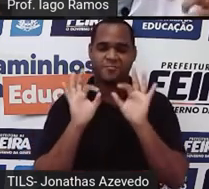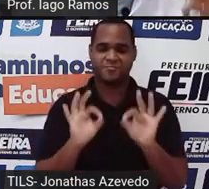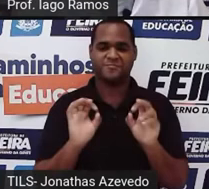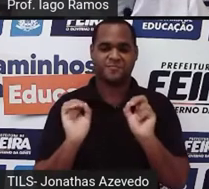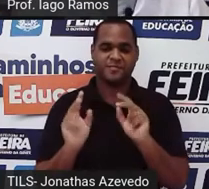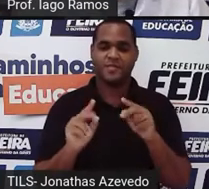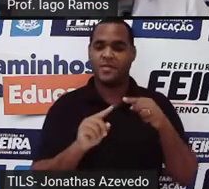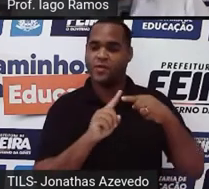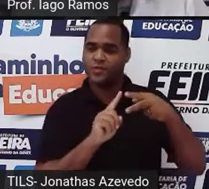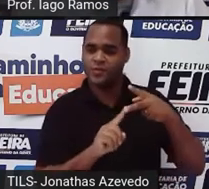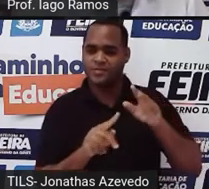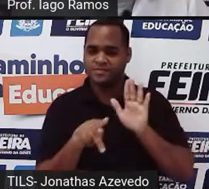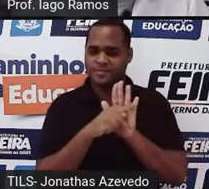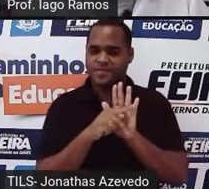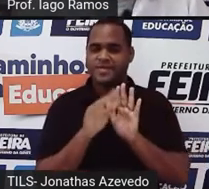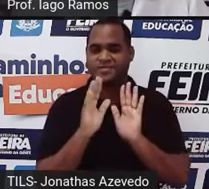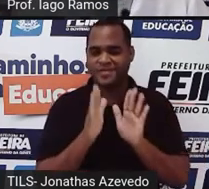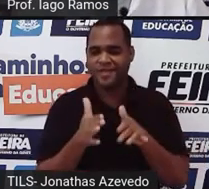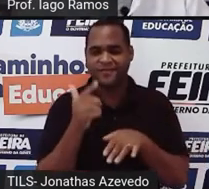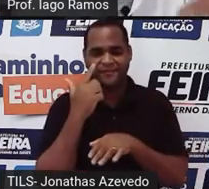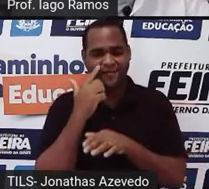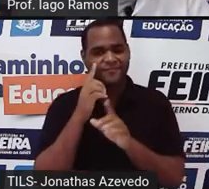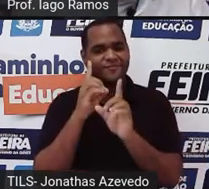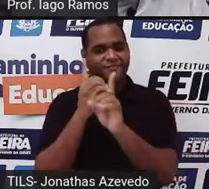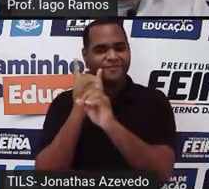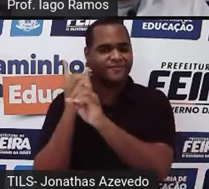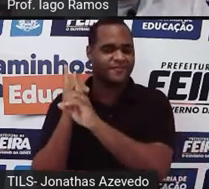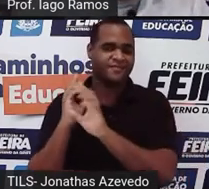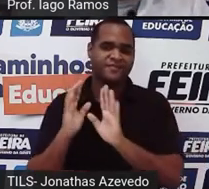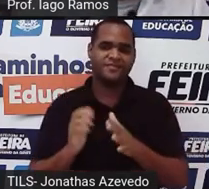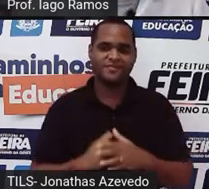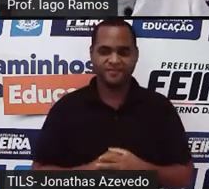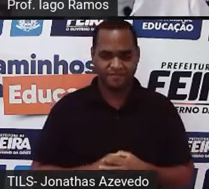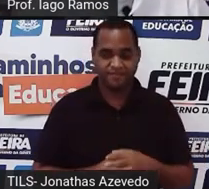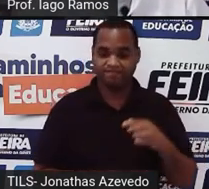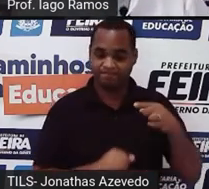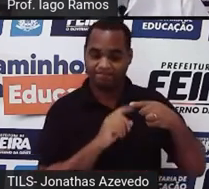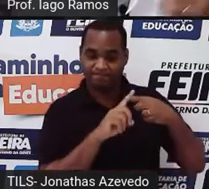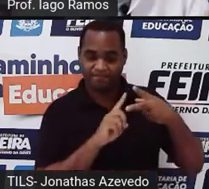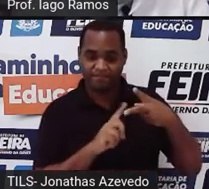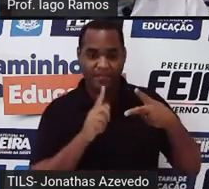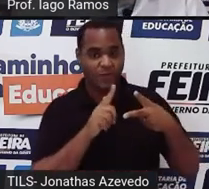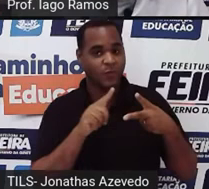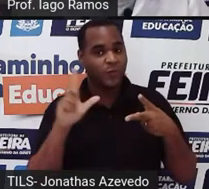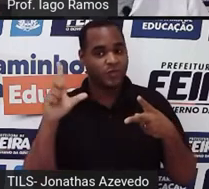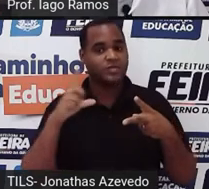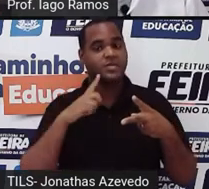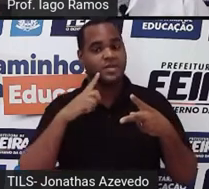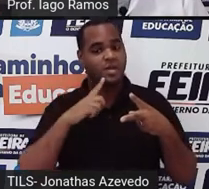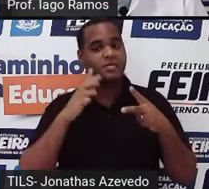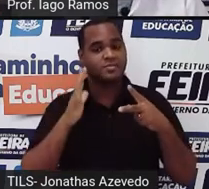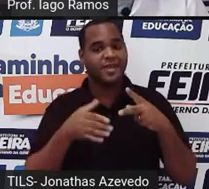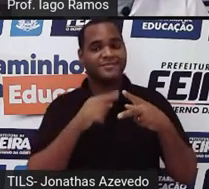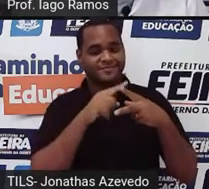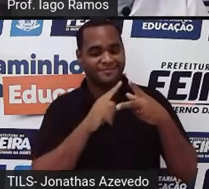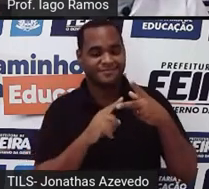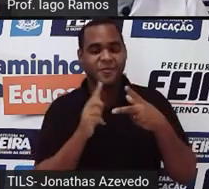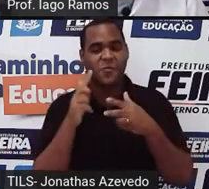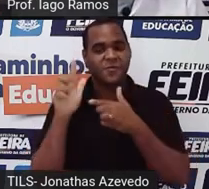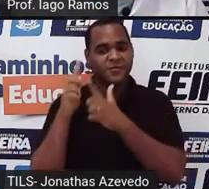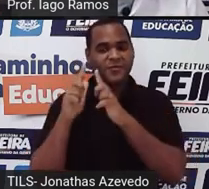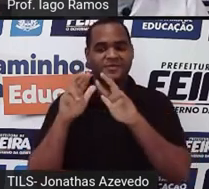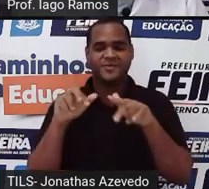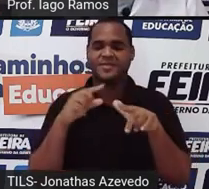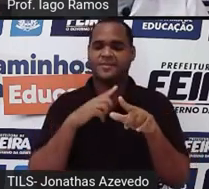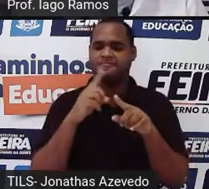Então foram duas propriedades que a gente já viu. Além dessas duas, vimos outras duas, tá? Que é